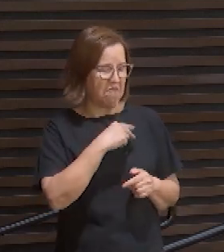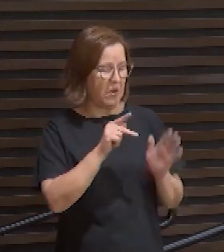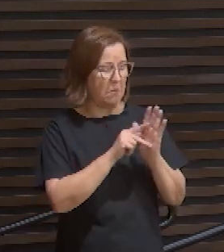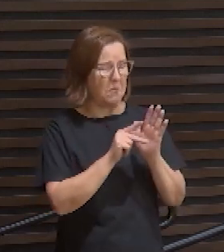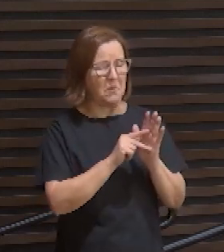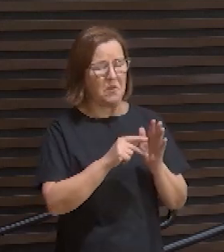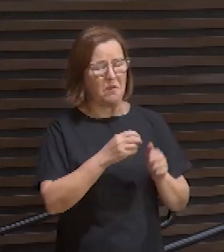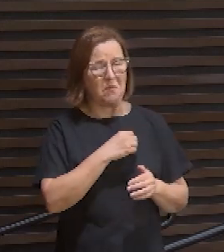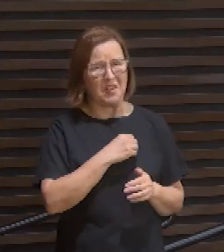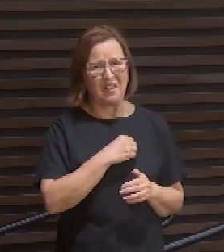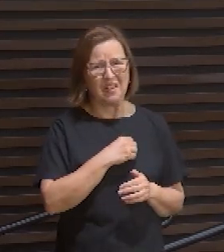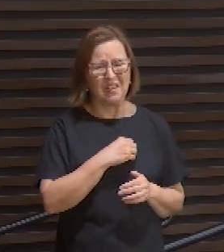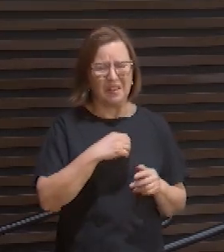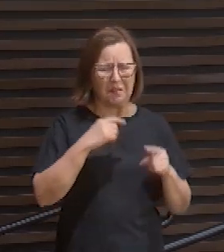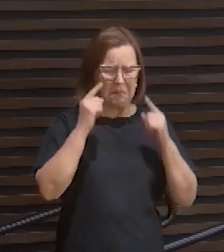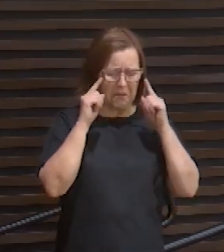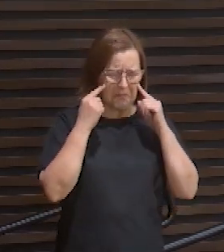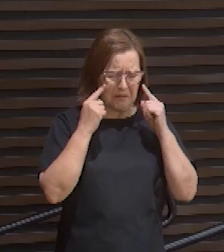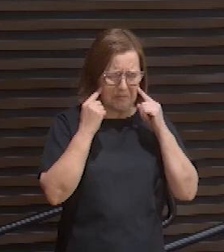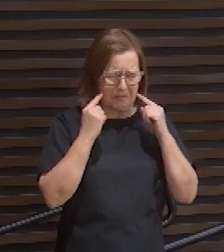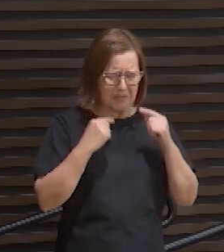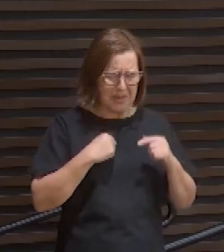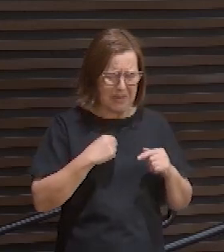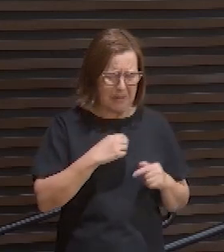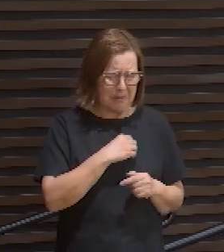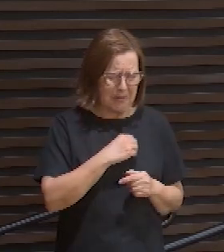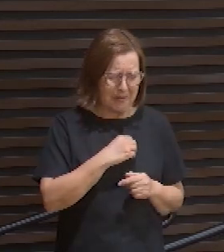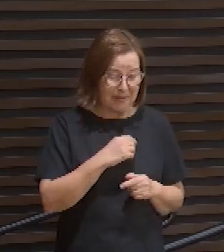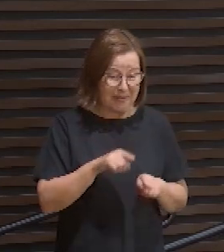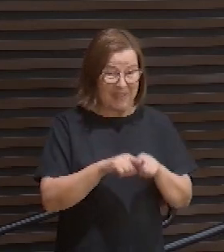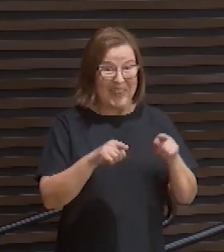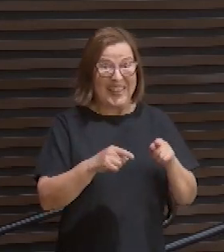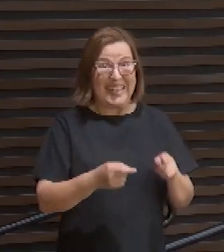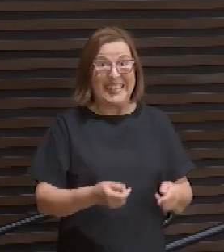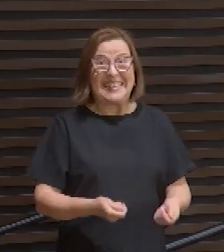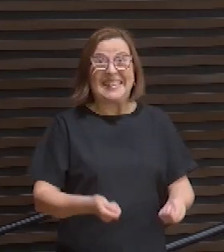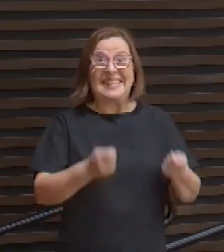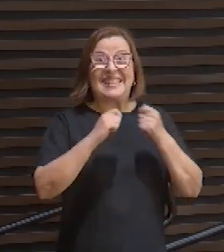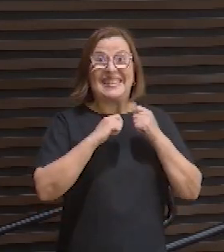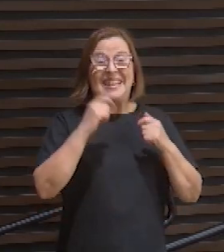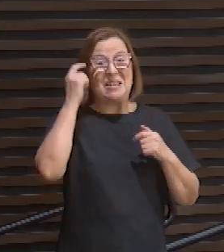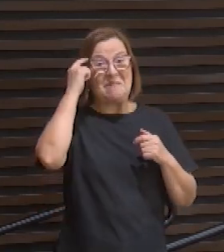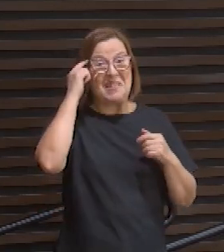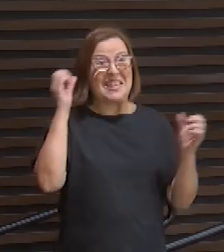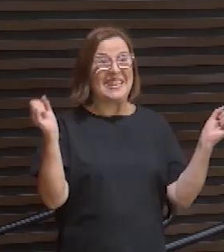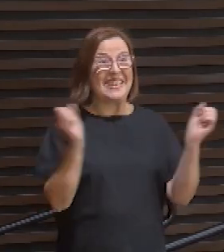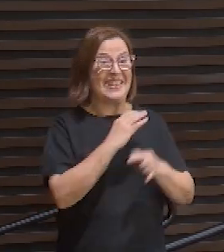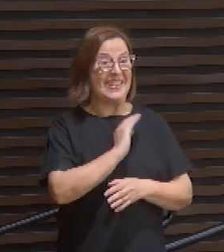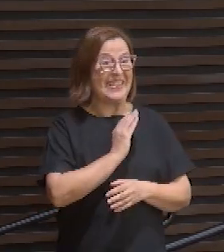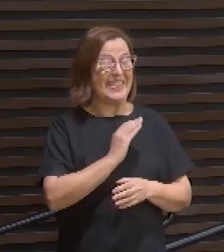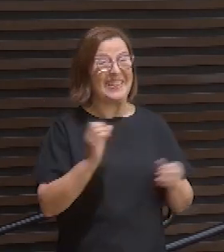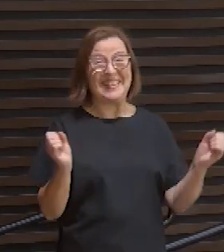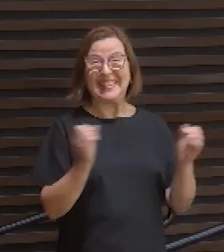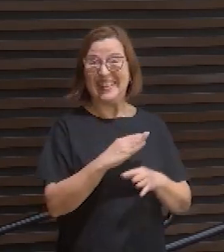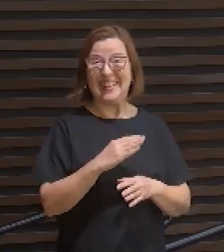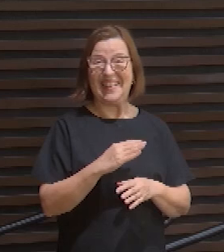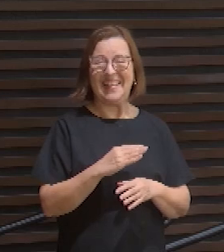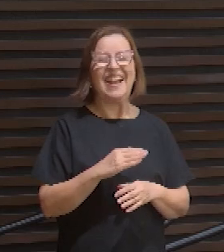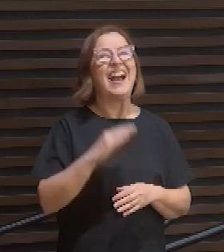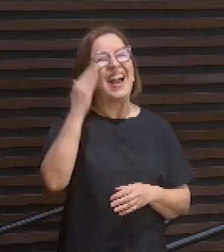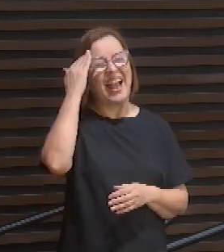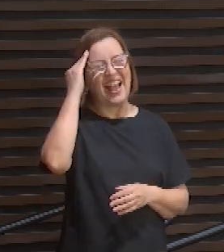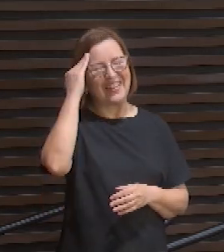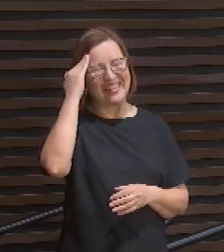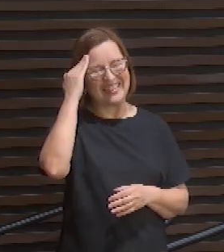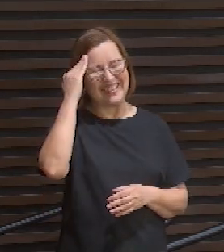de tristeza por todo esse pecado, mas eu ganhei uma mente nova, um coração novo, e eu entendo que eu serei consolado um dia na ressurreição, eu vou ganhar um corpo